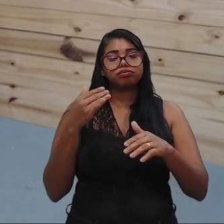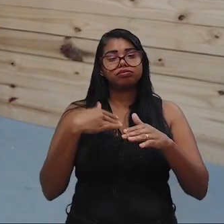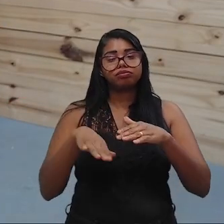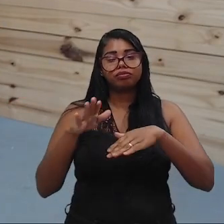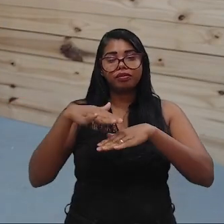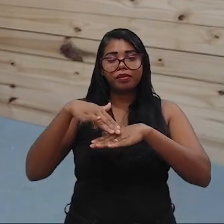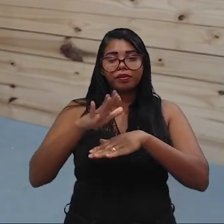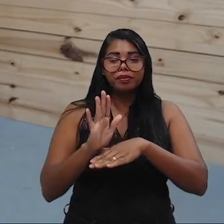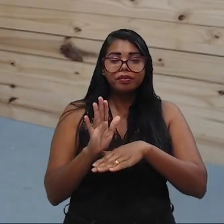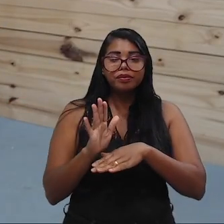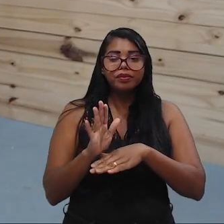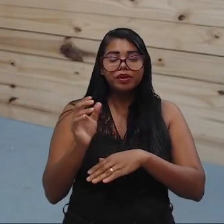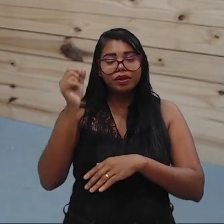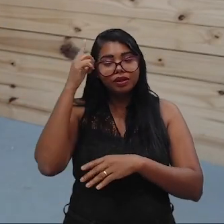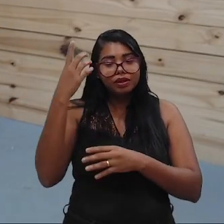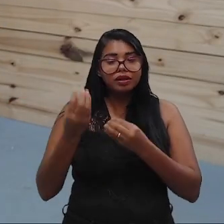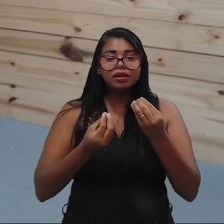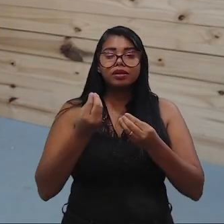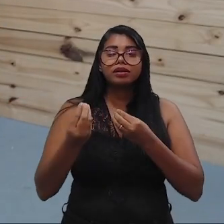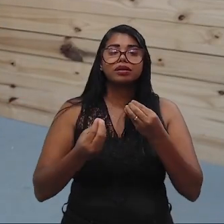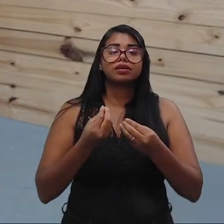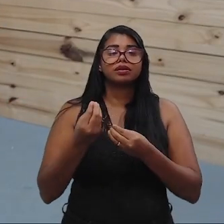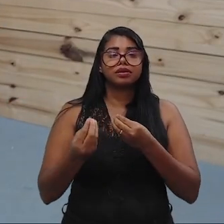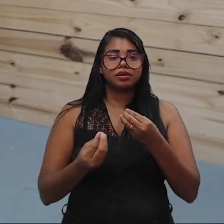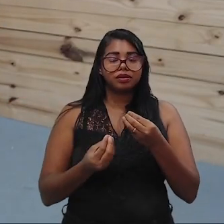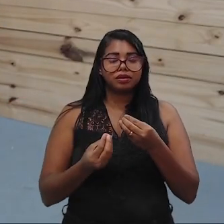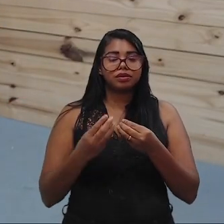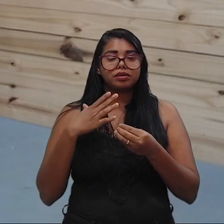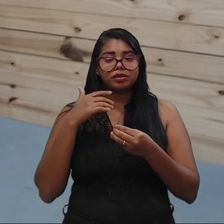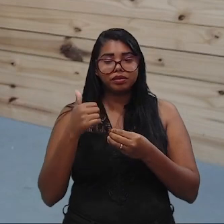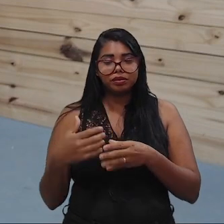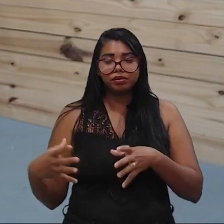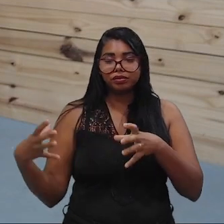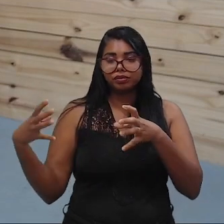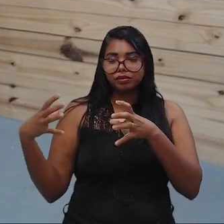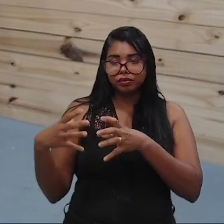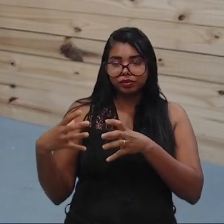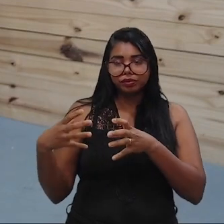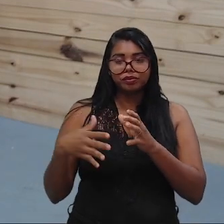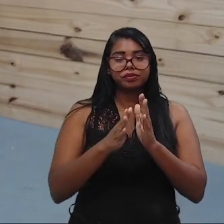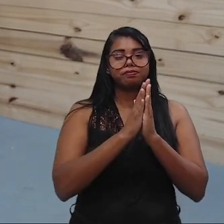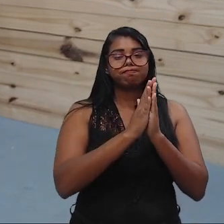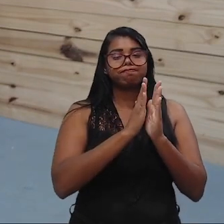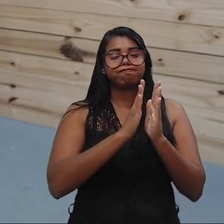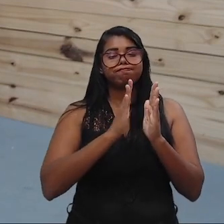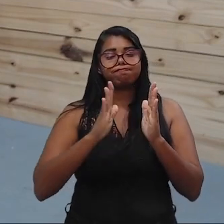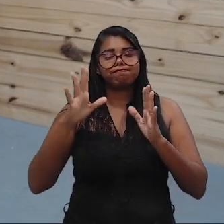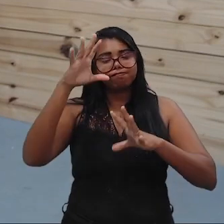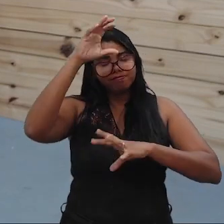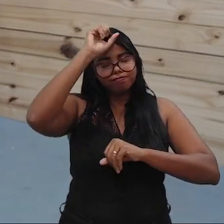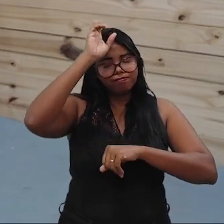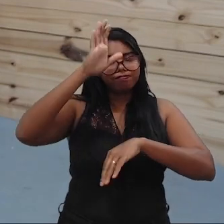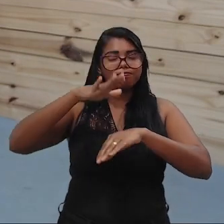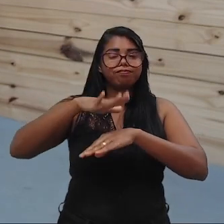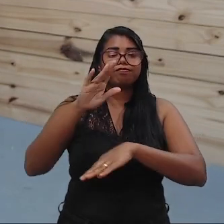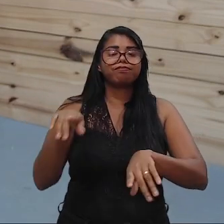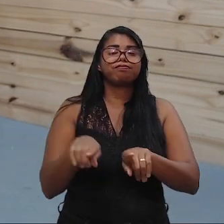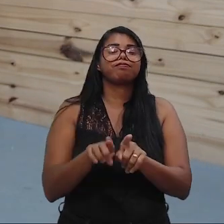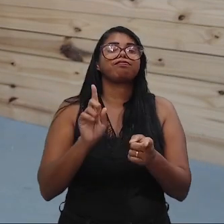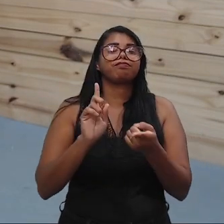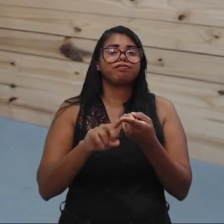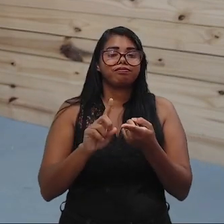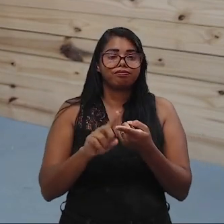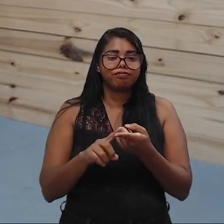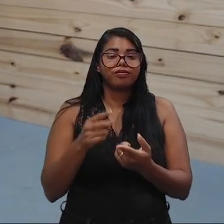vai ter noções que junto com a sua equipe, seu bibliotecário, sua bibliotecária, você vai aprender muito mais. E o que acontece